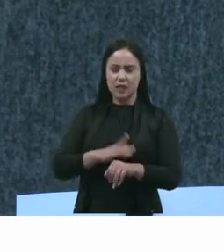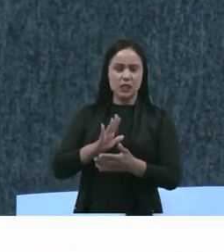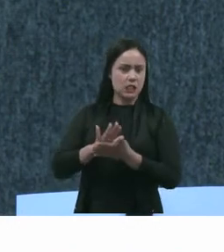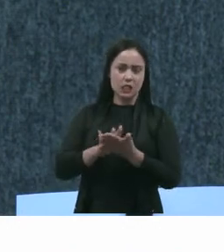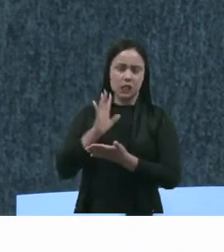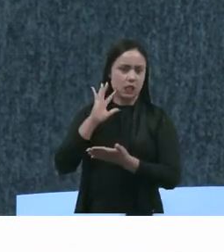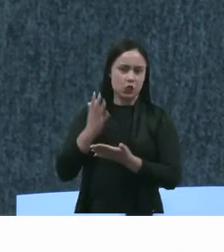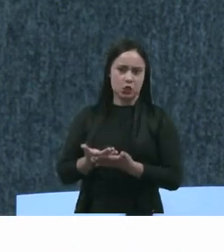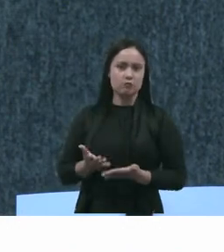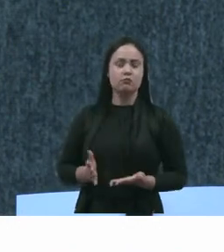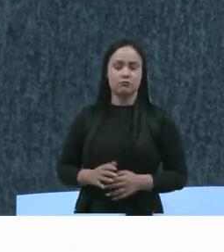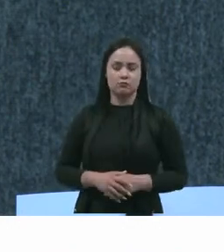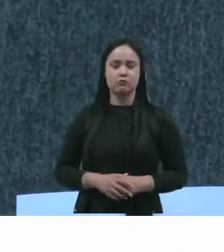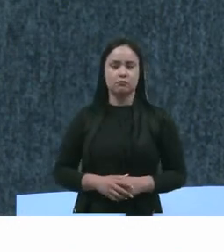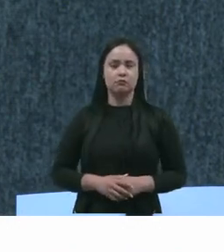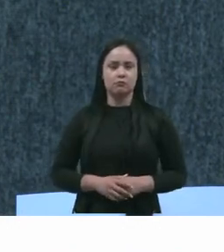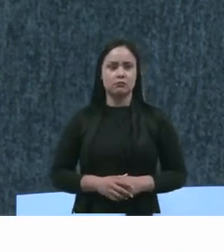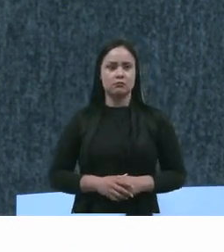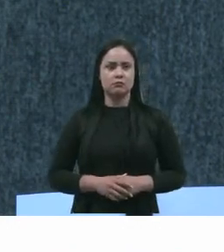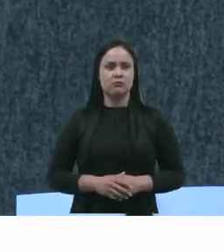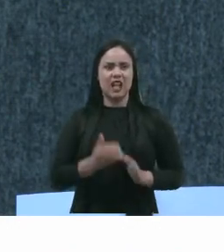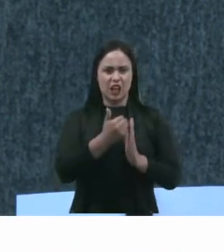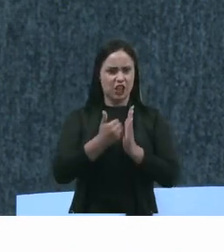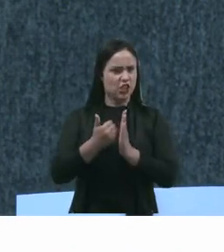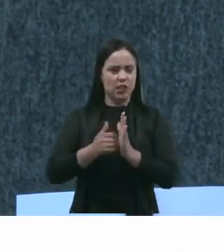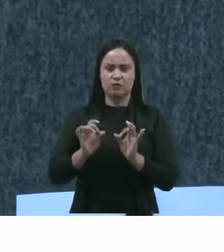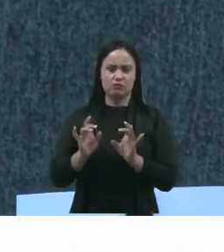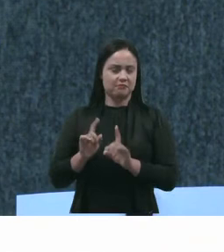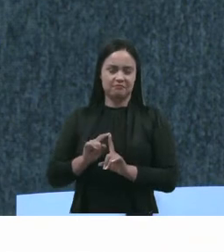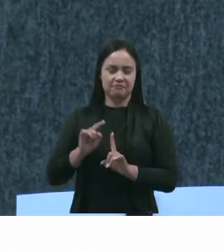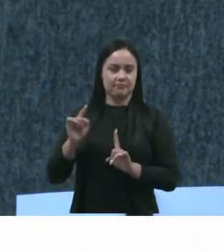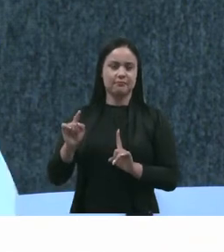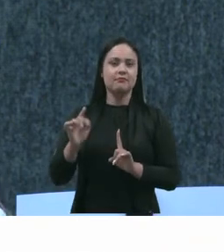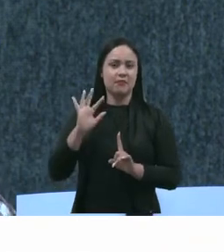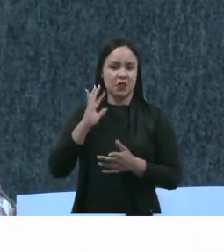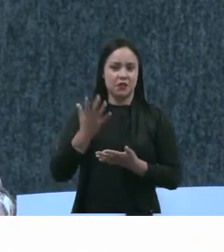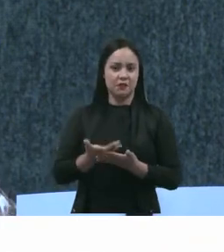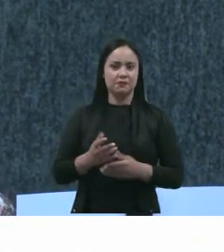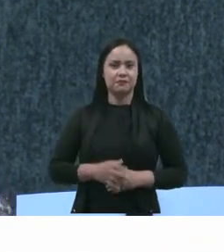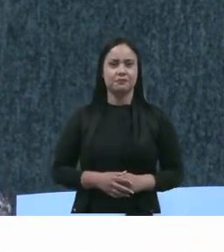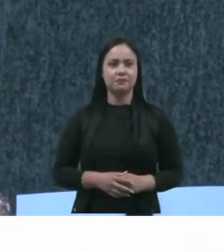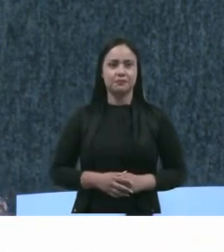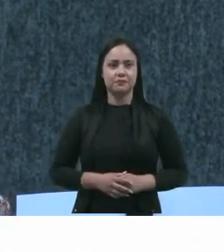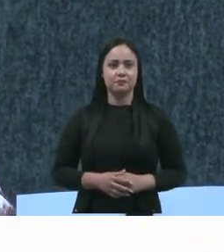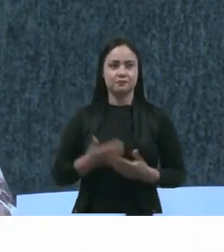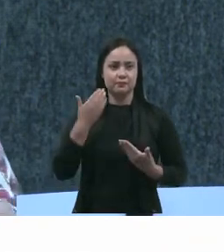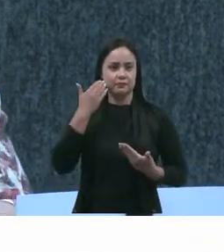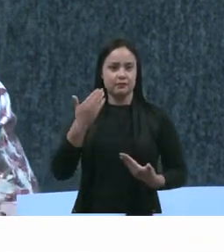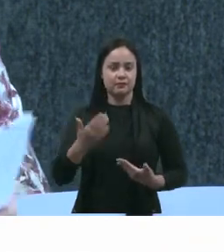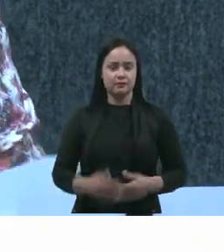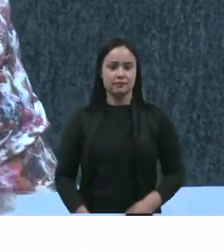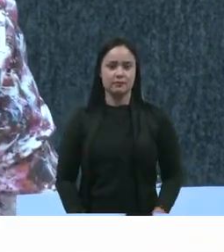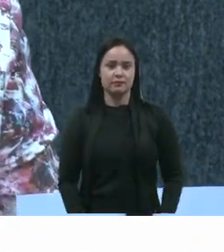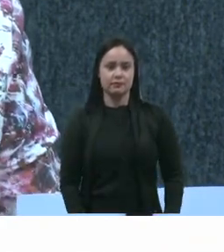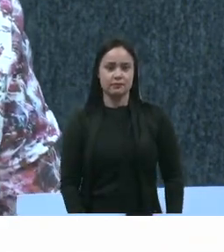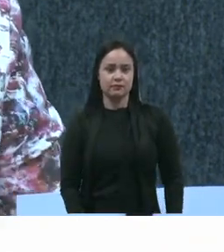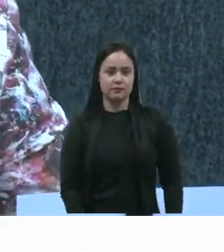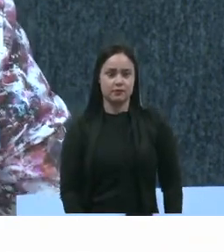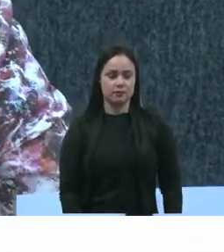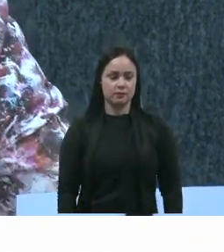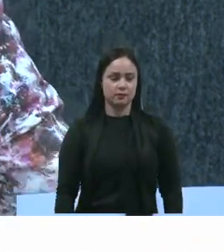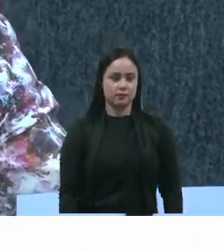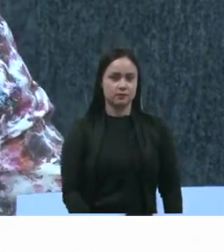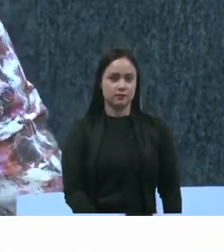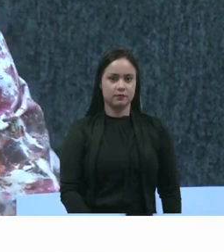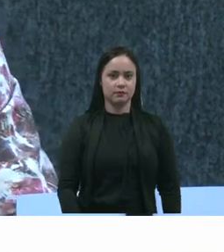deixar. Fica retirados. Depois, né, daremos ciência. Agradeço. Se quiser que seja na próxima,